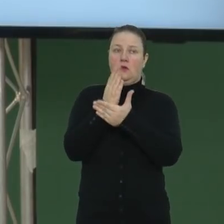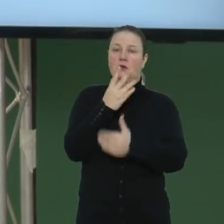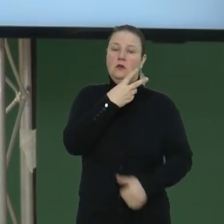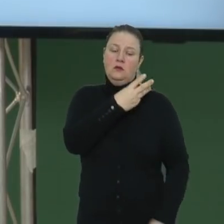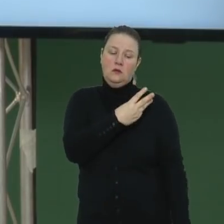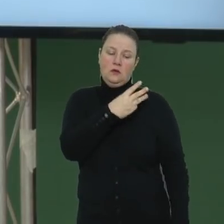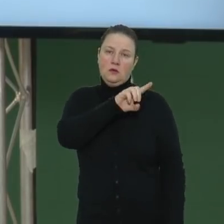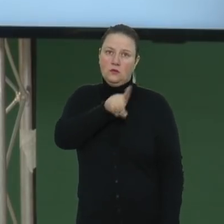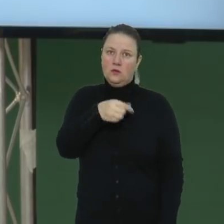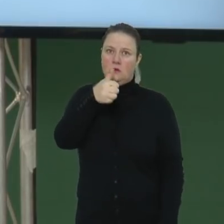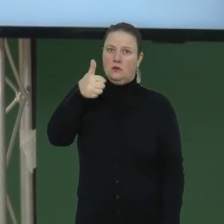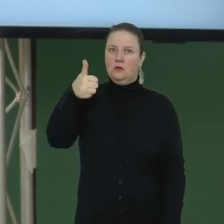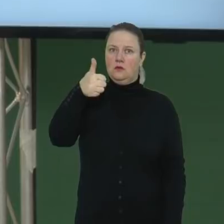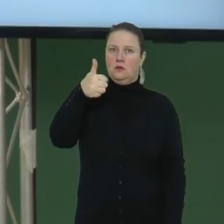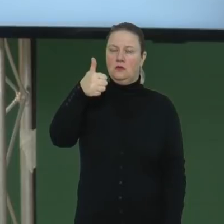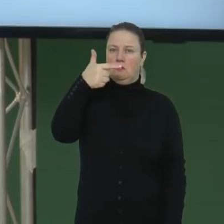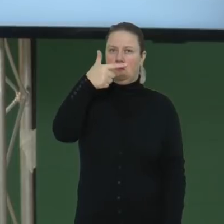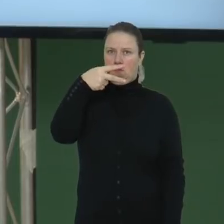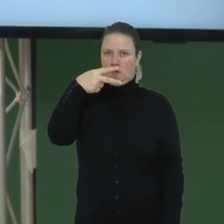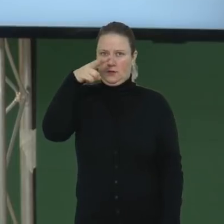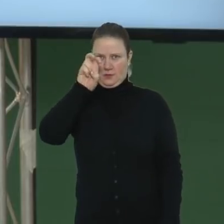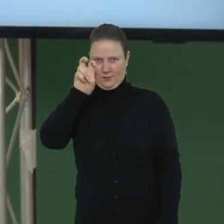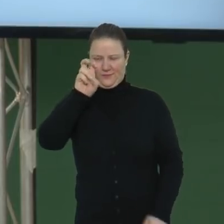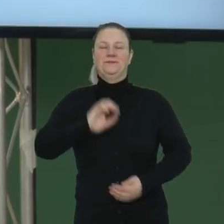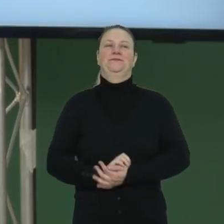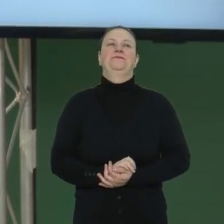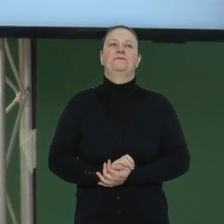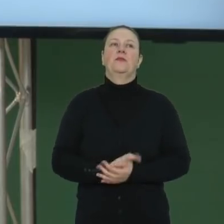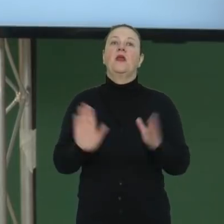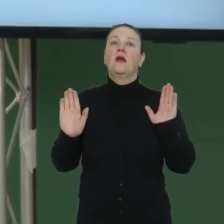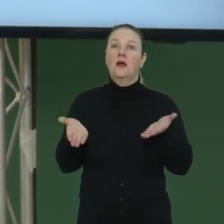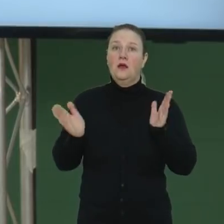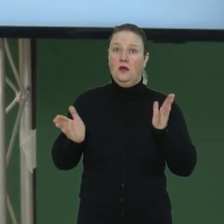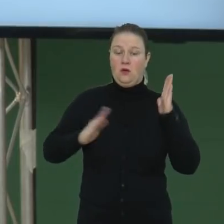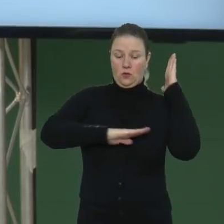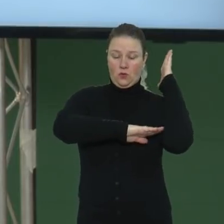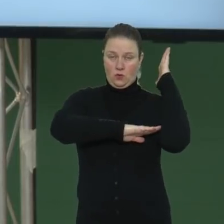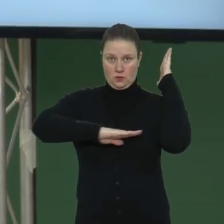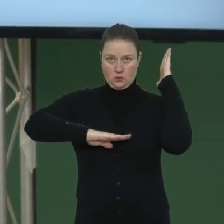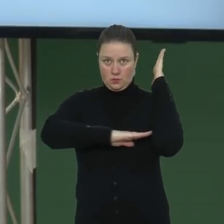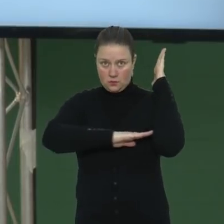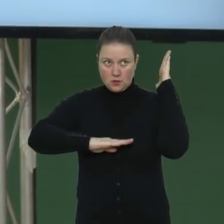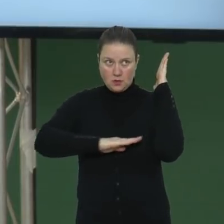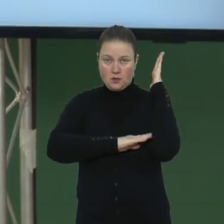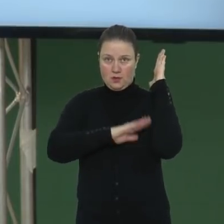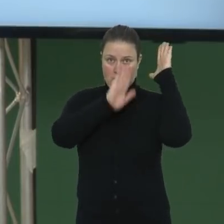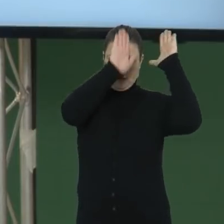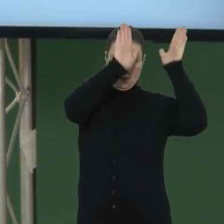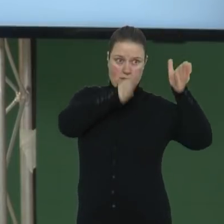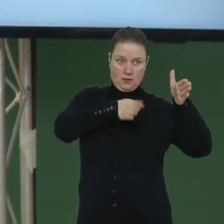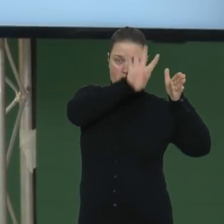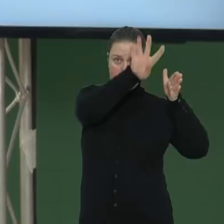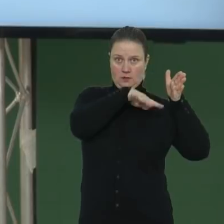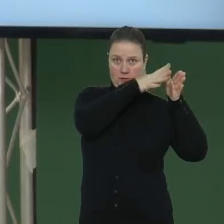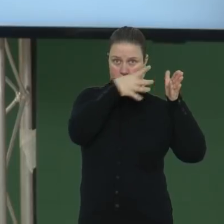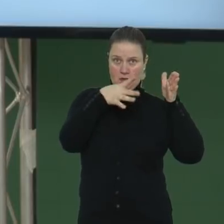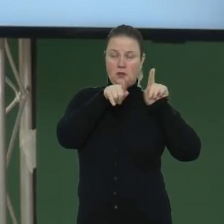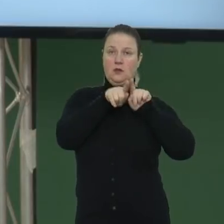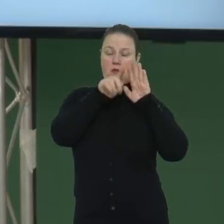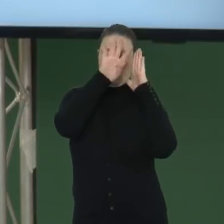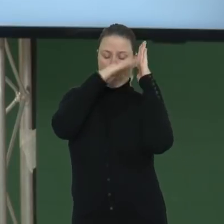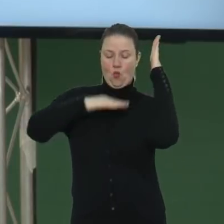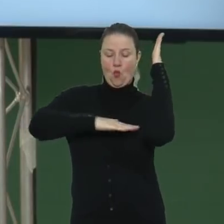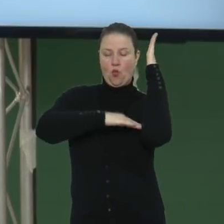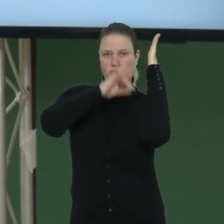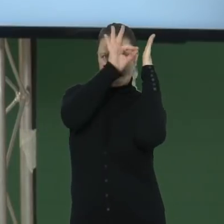3,125, ok? E aqui, coloquei para vocês novamente a tabela, para vocês realizarem, né, com o gráfico. E como